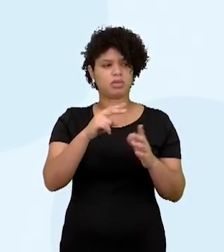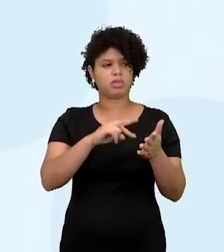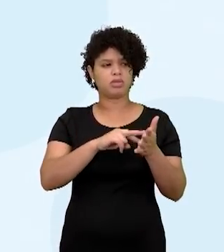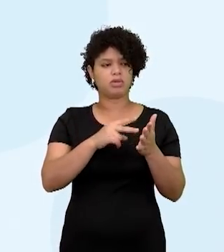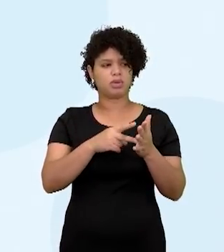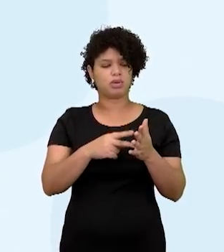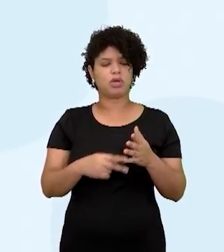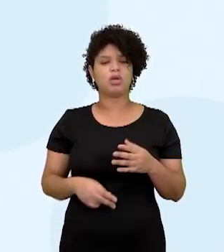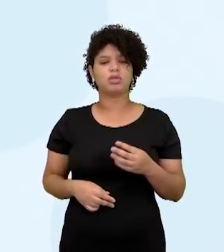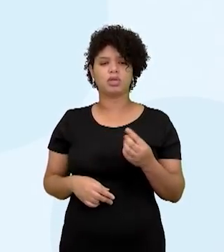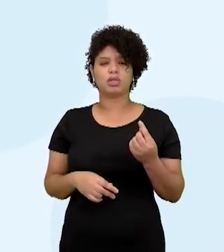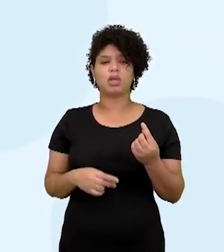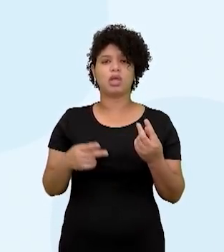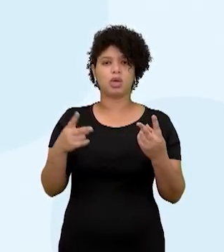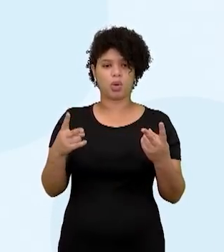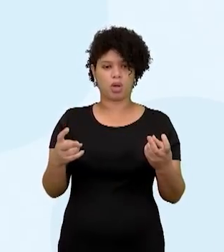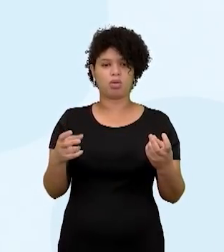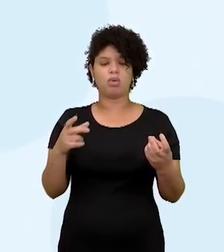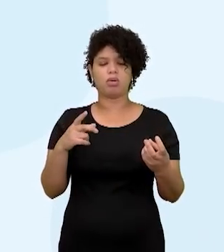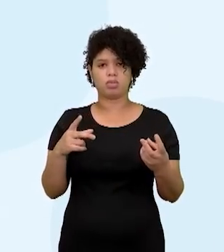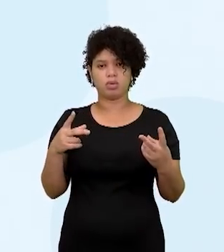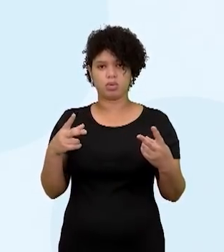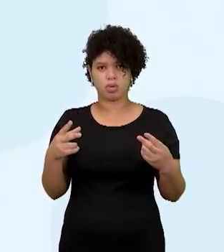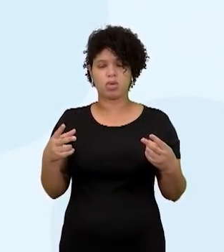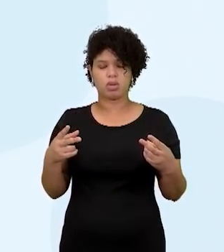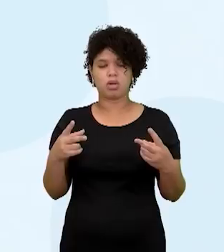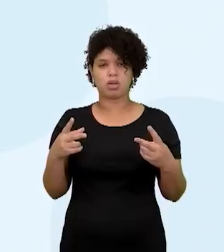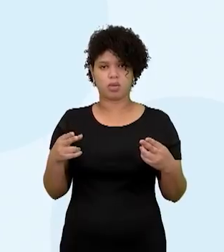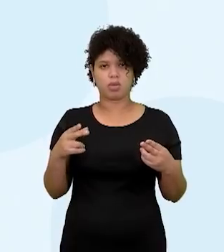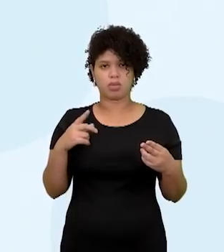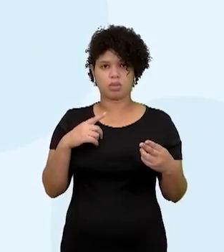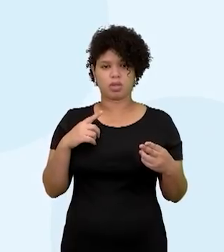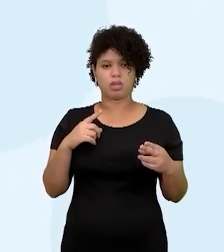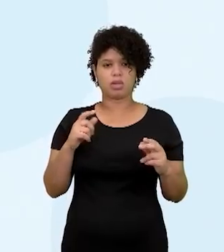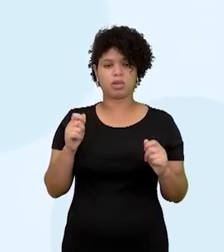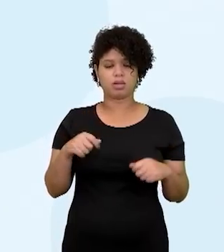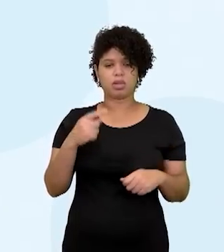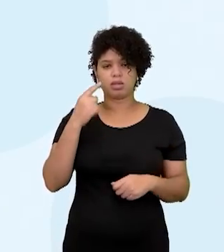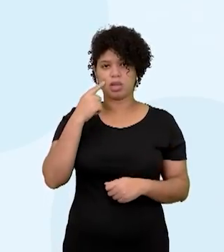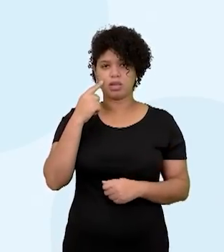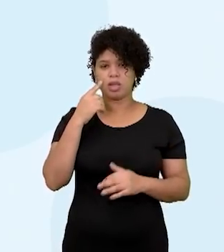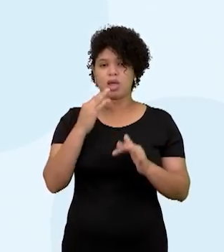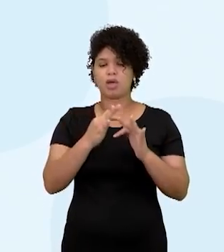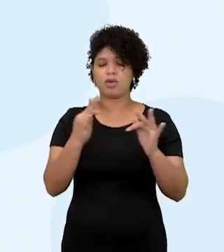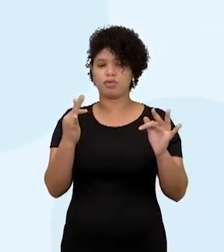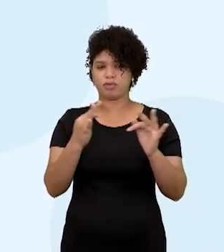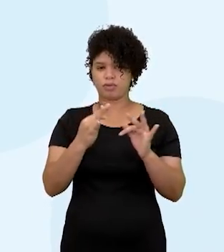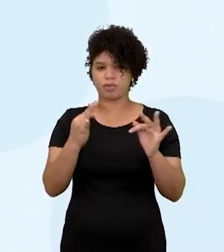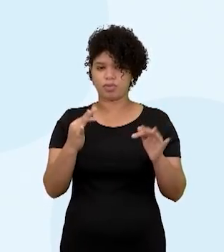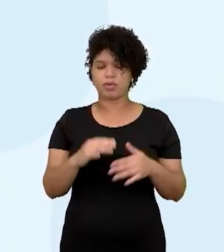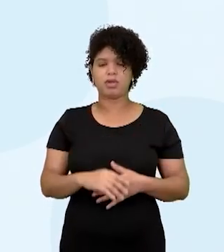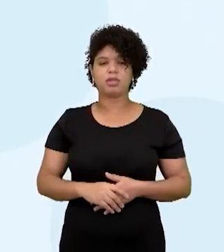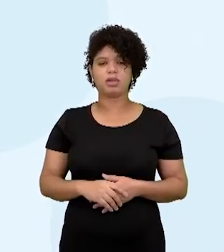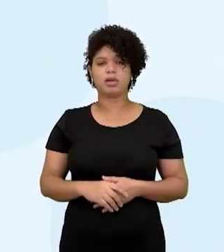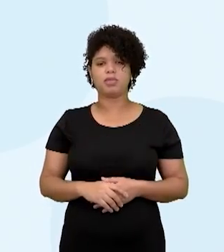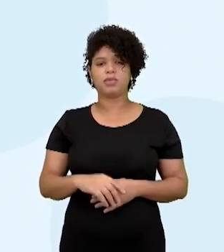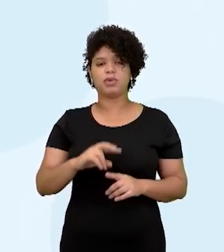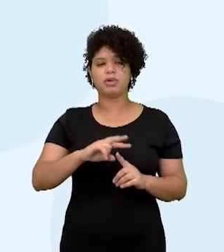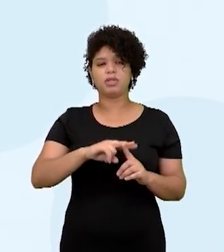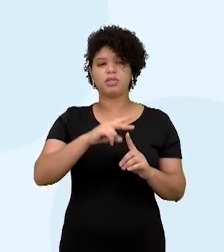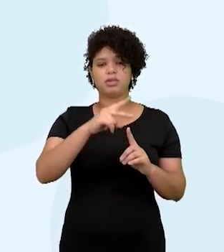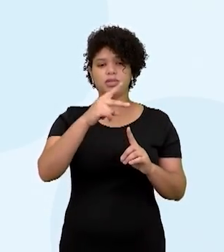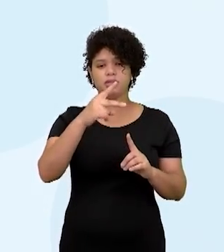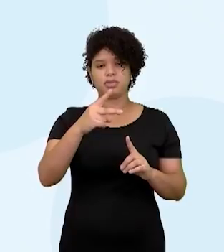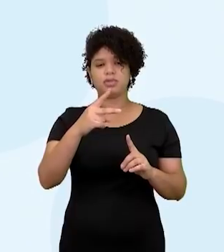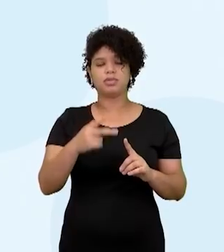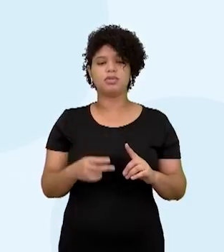que eu tenho dois iguais. Isso, poderia fazer a distributiva. Mas existe aquela fórmula. Então é quadrado do